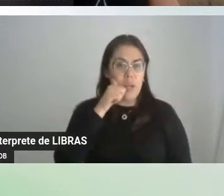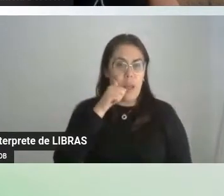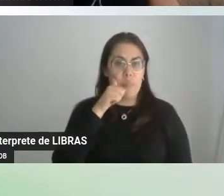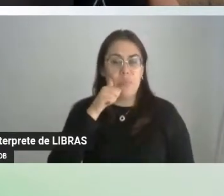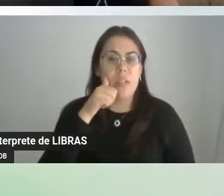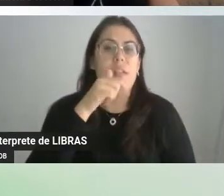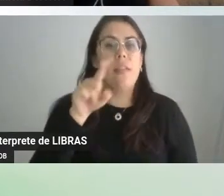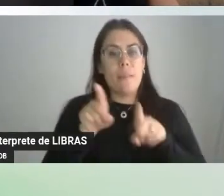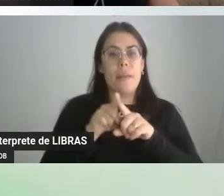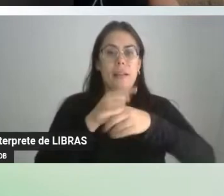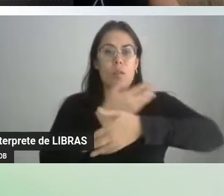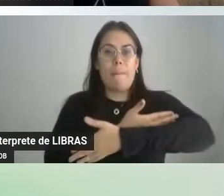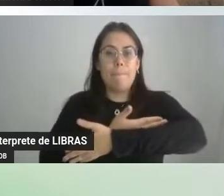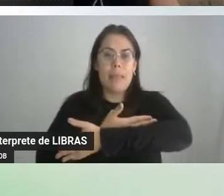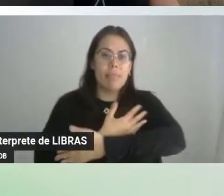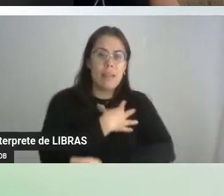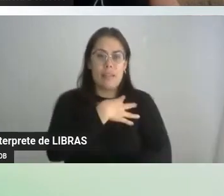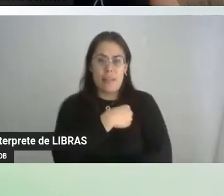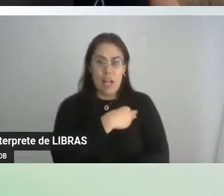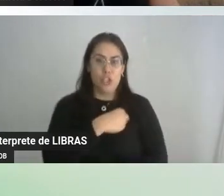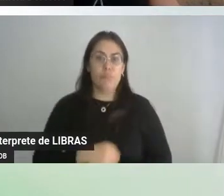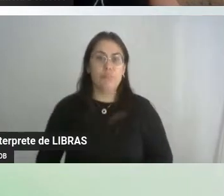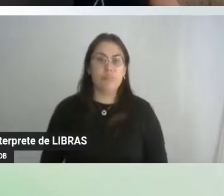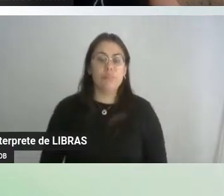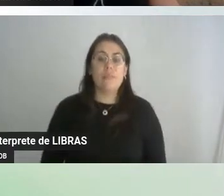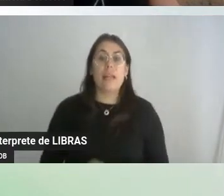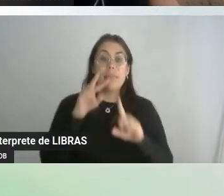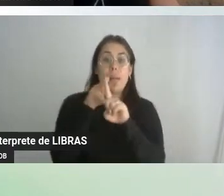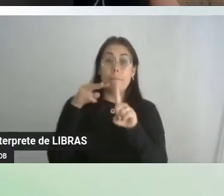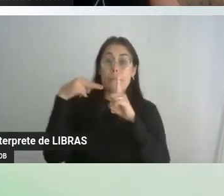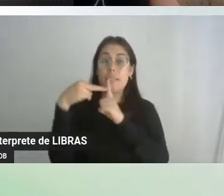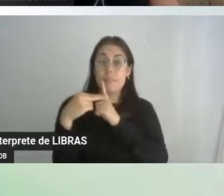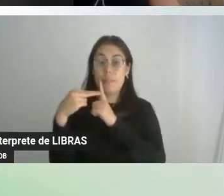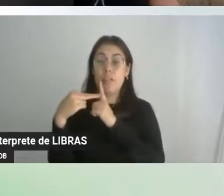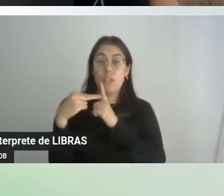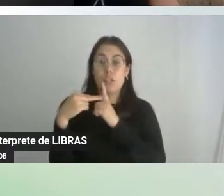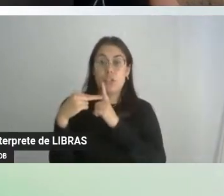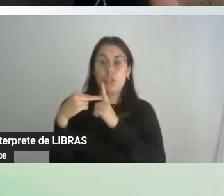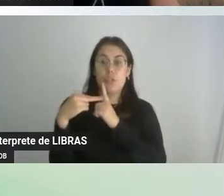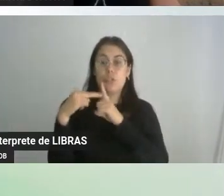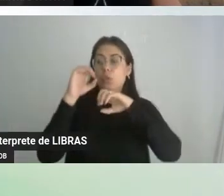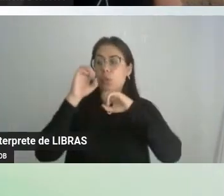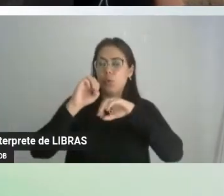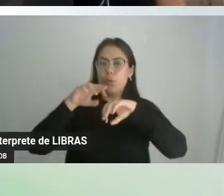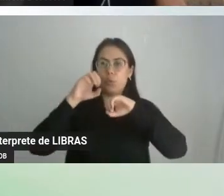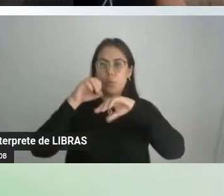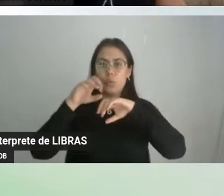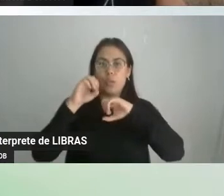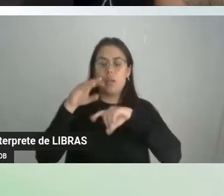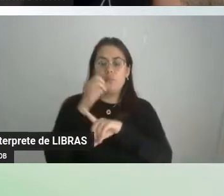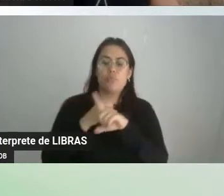maternidade. E eu menciono isso porque, na perspectiva, quando a gente liga, né, a educação com essa perspectiva